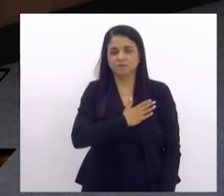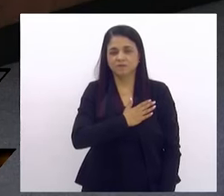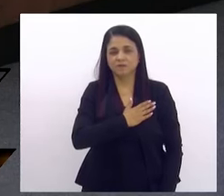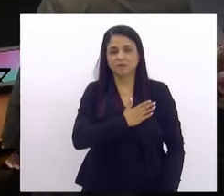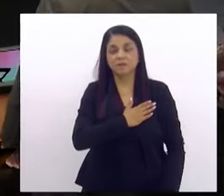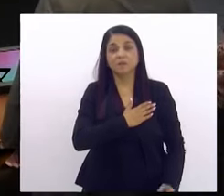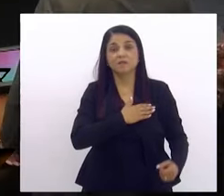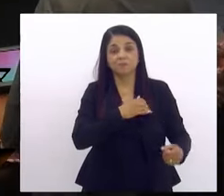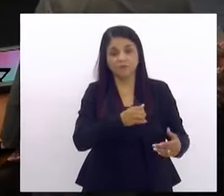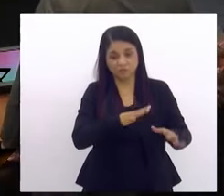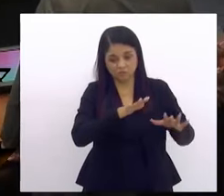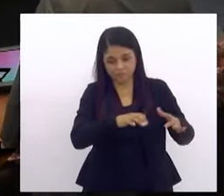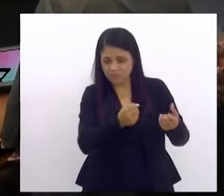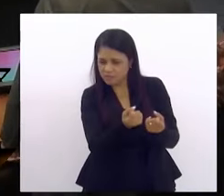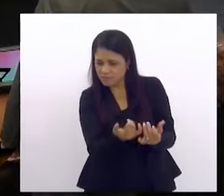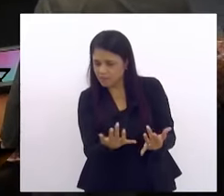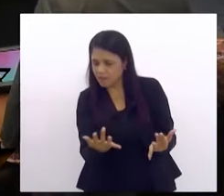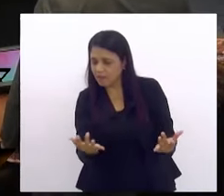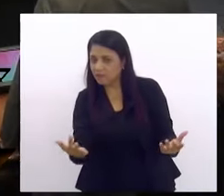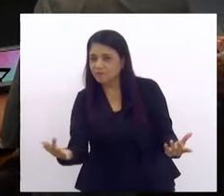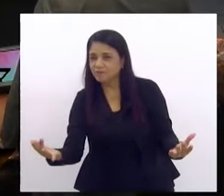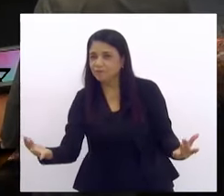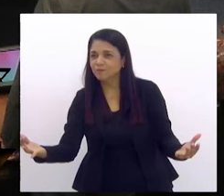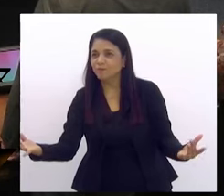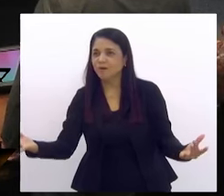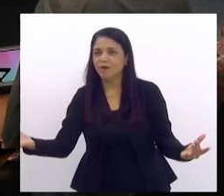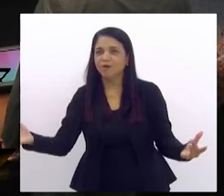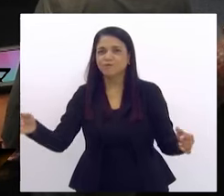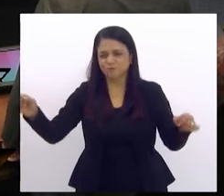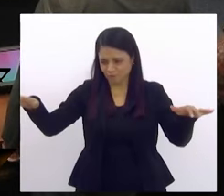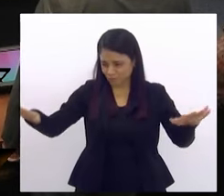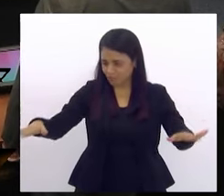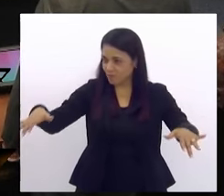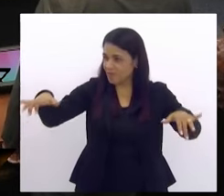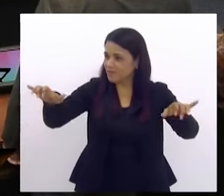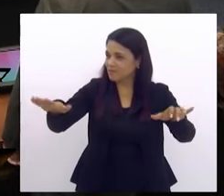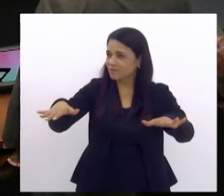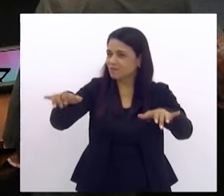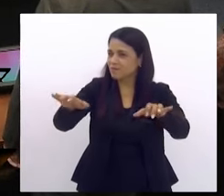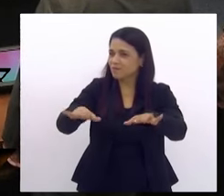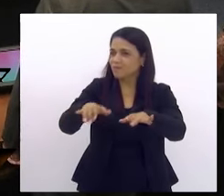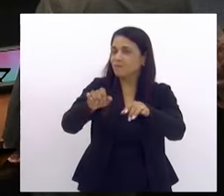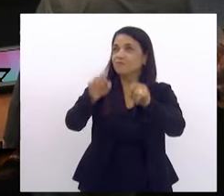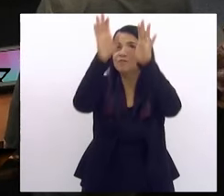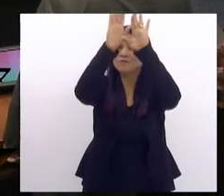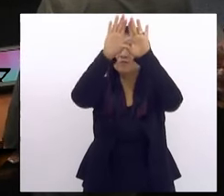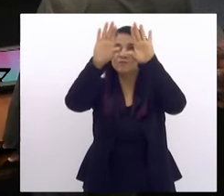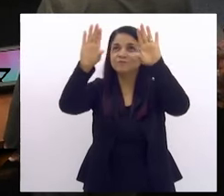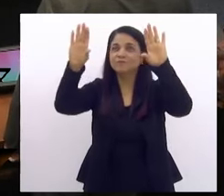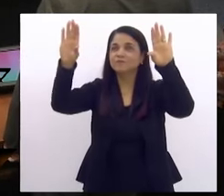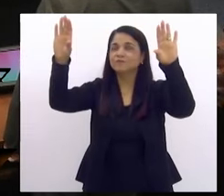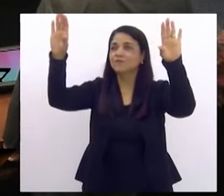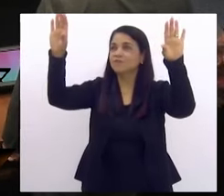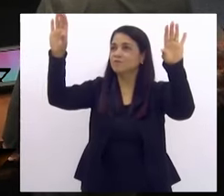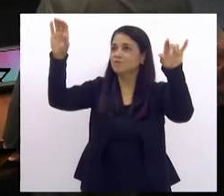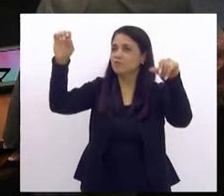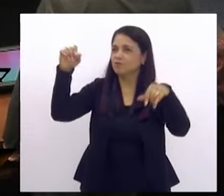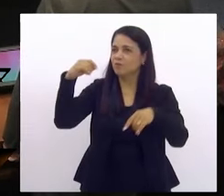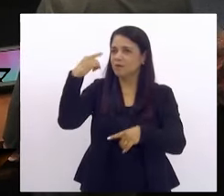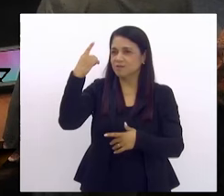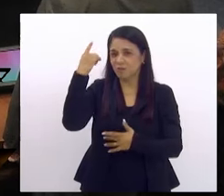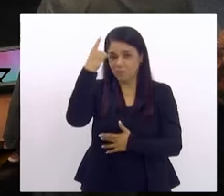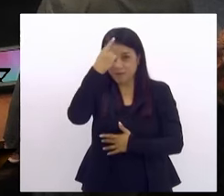deado eternamente vero esplêndido ao som do mar e a luz do céu profundo